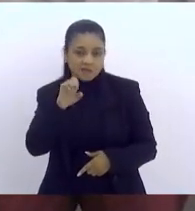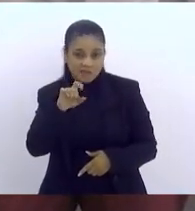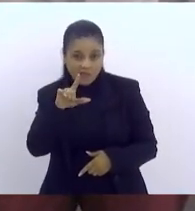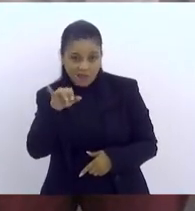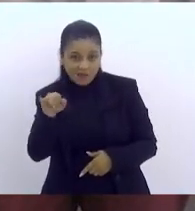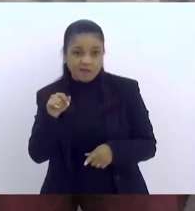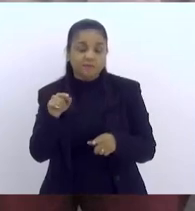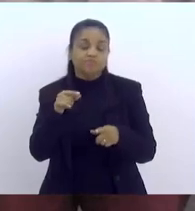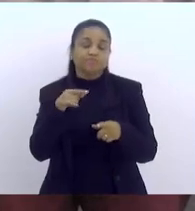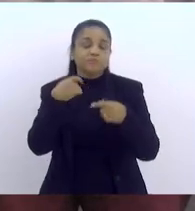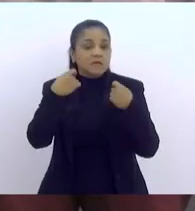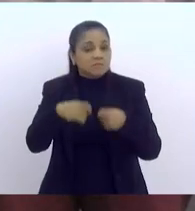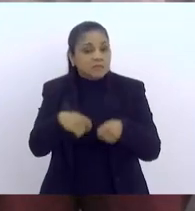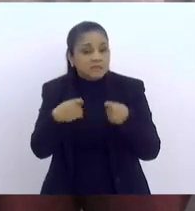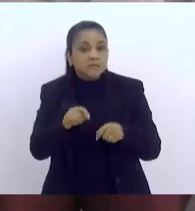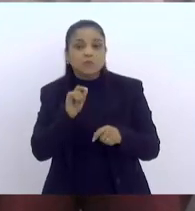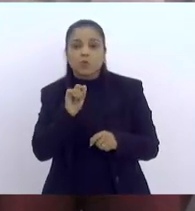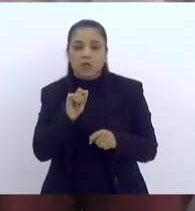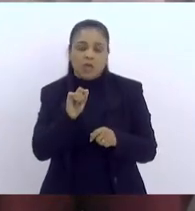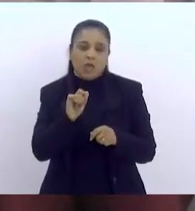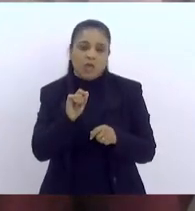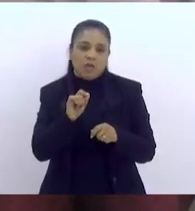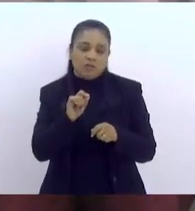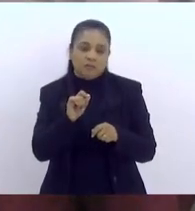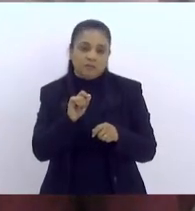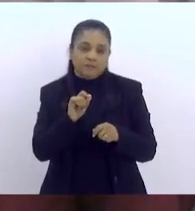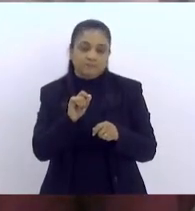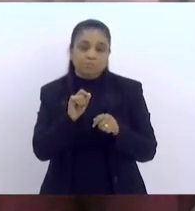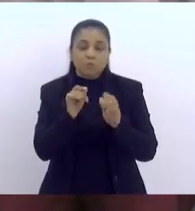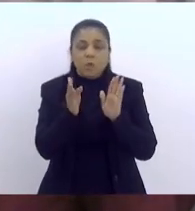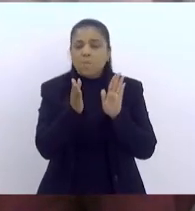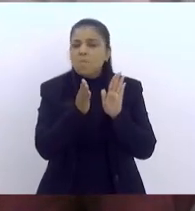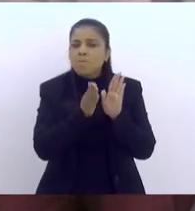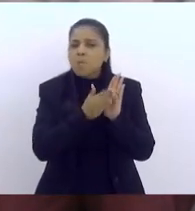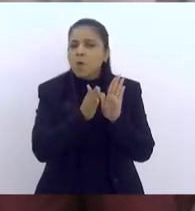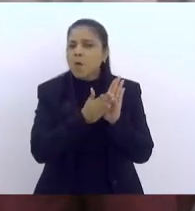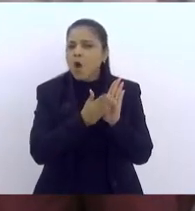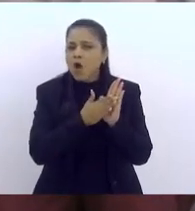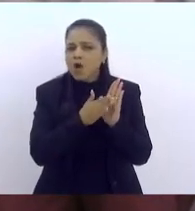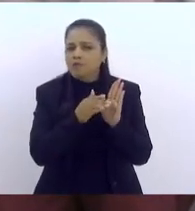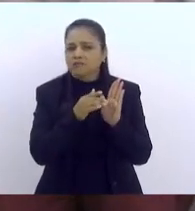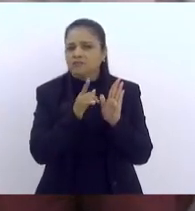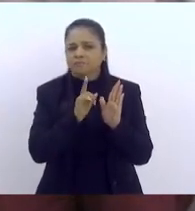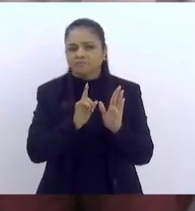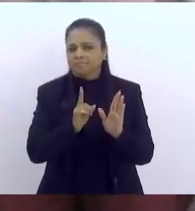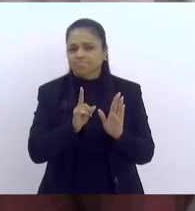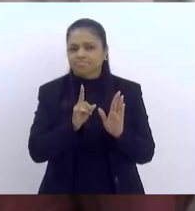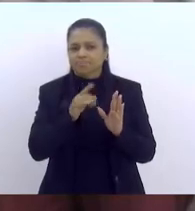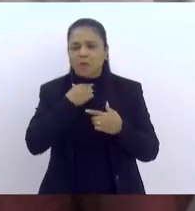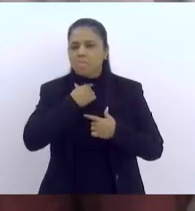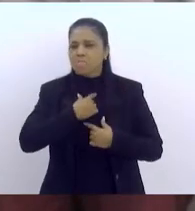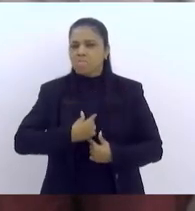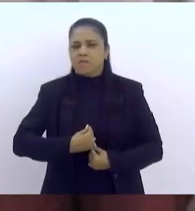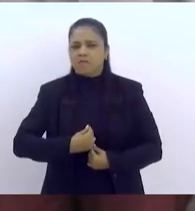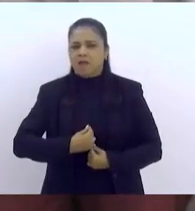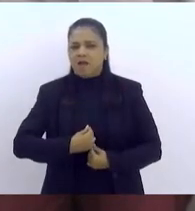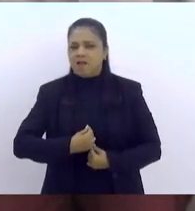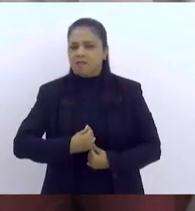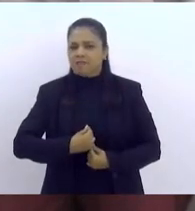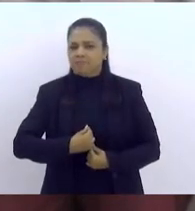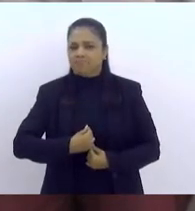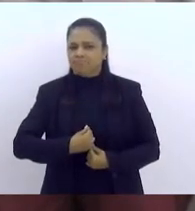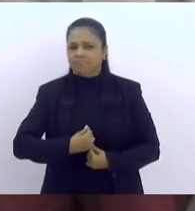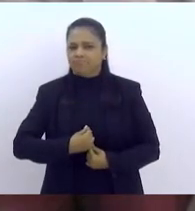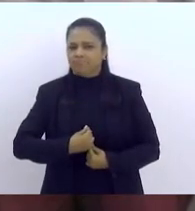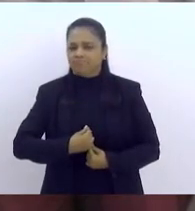definitivamente, pelo ato da mesa, não trazer propostas de medalhas para quem